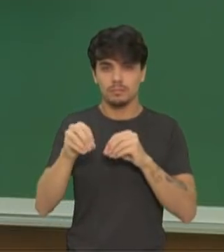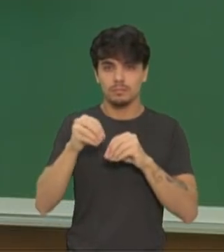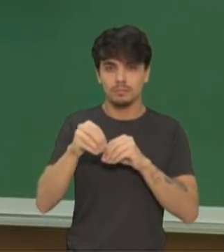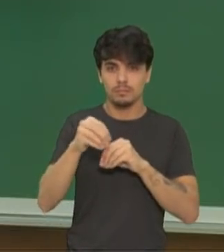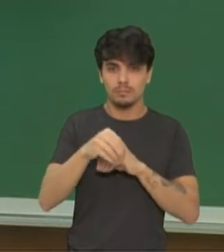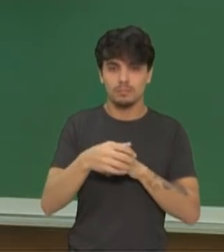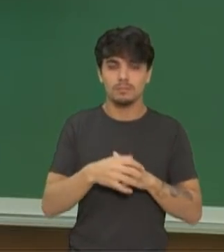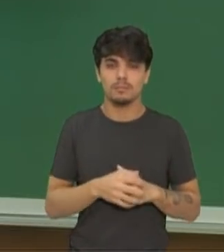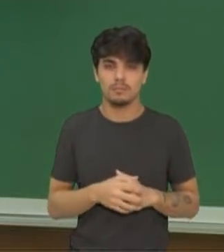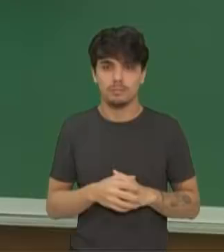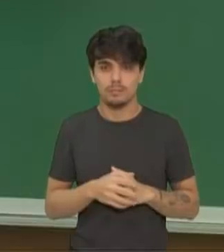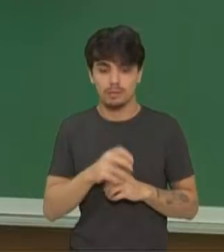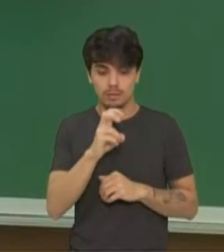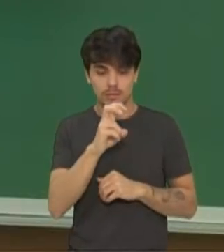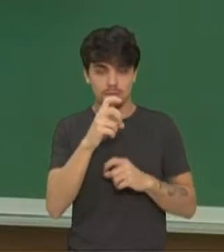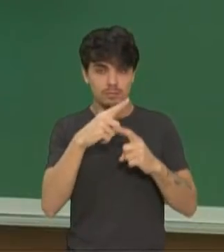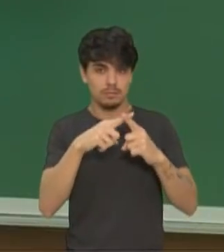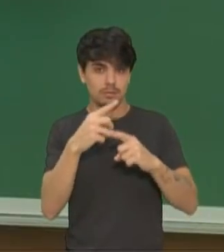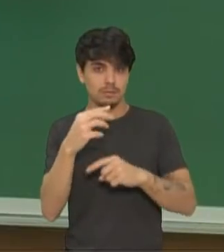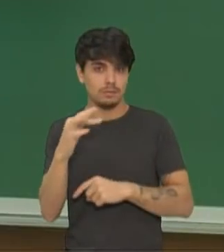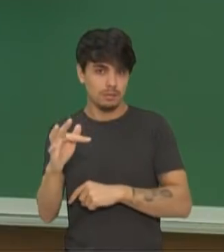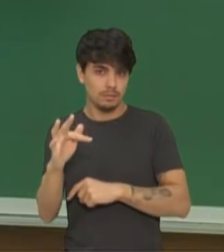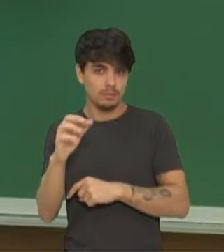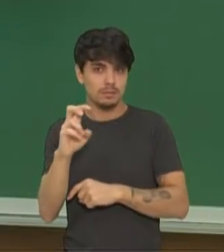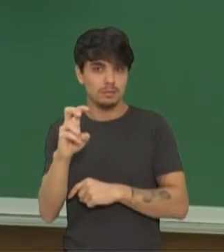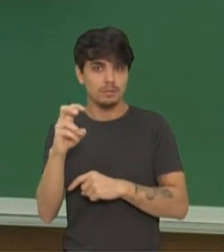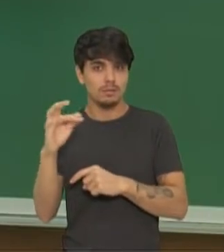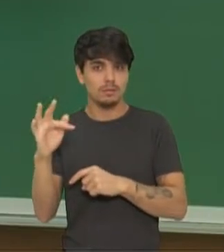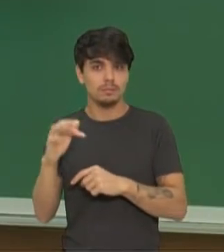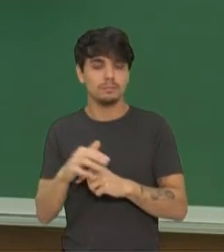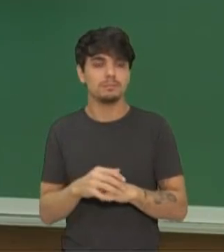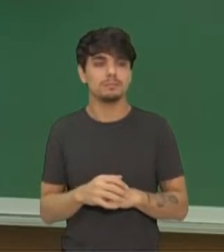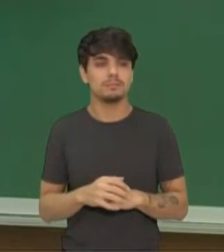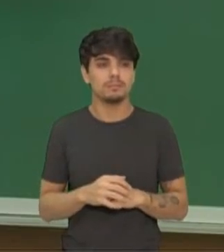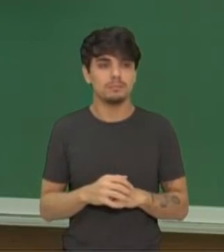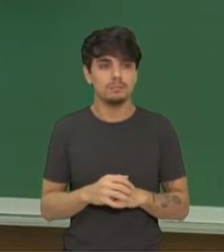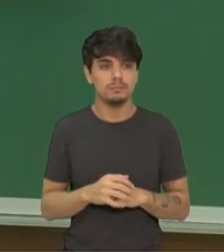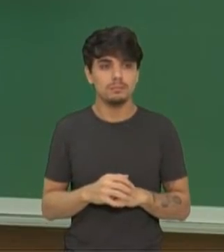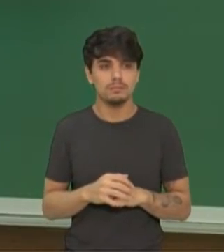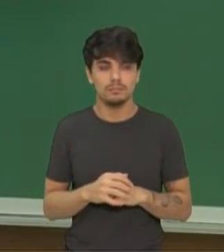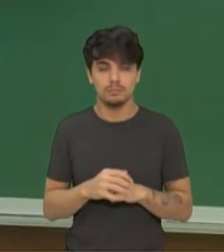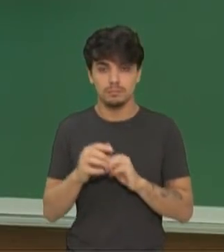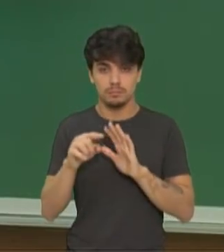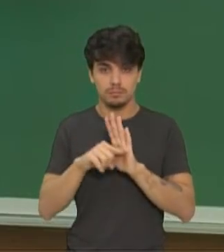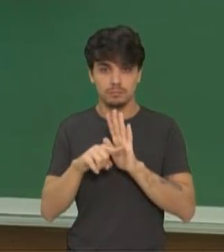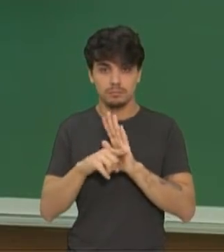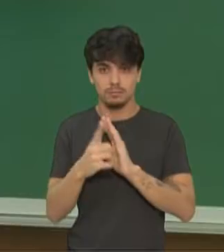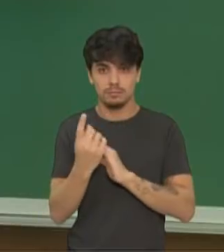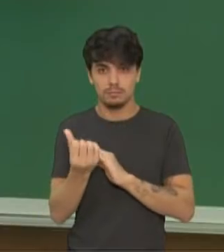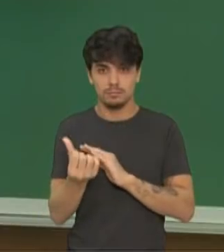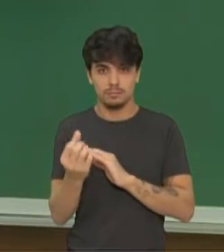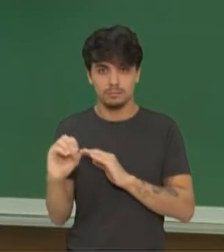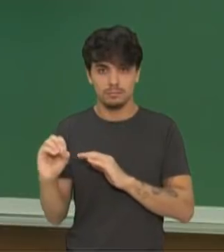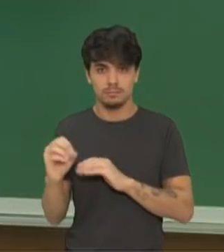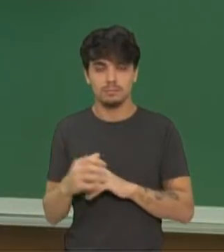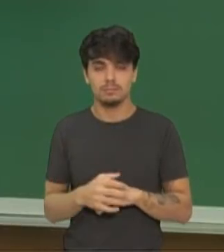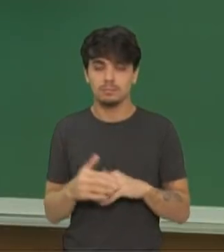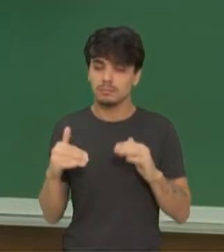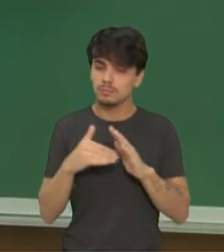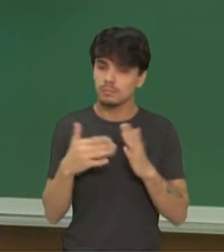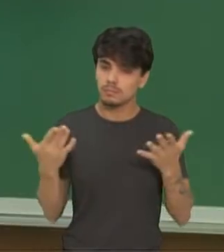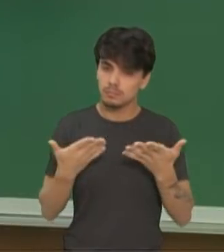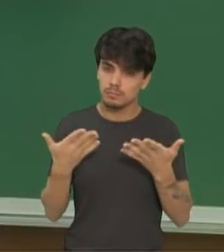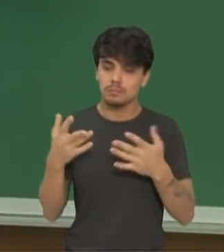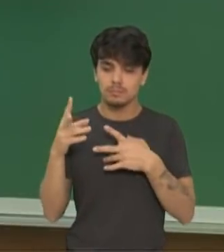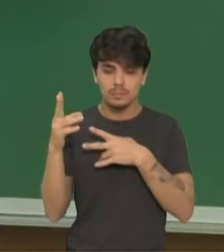lá. 5 vezes F, 5F. E 5 vezes 32 negativo, menos 160. Até agora, né,